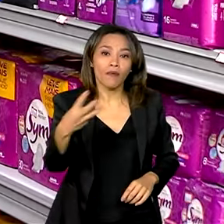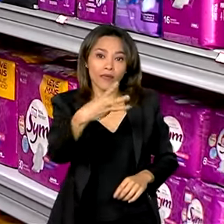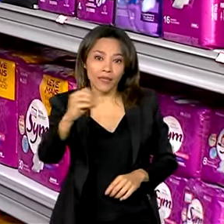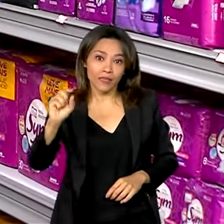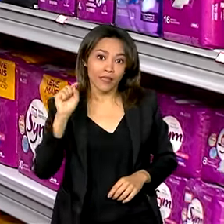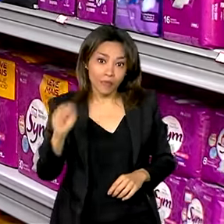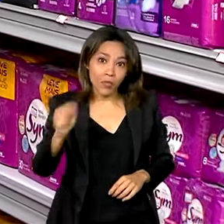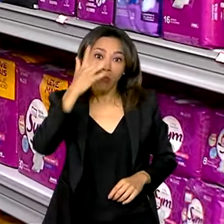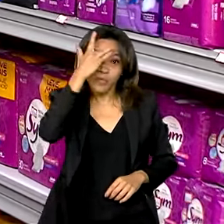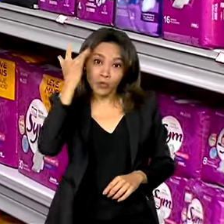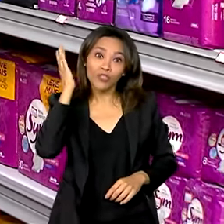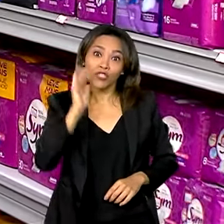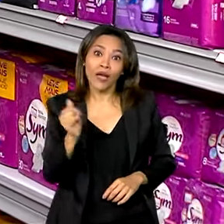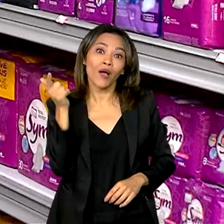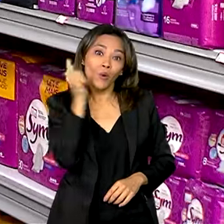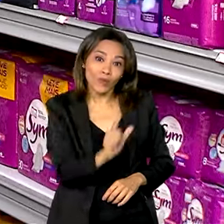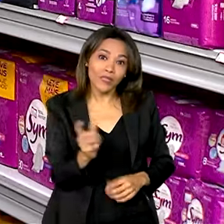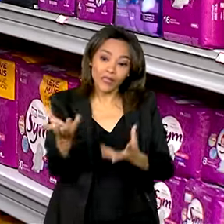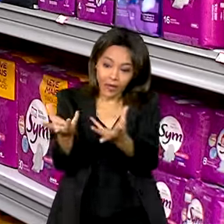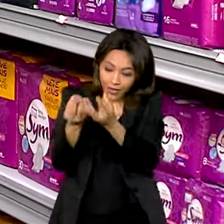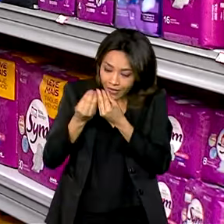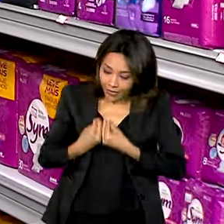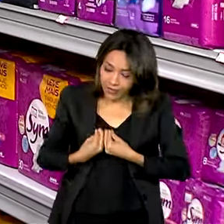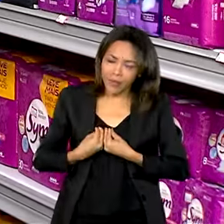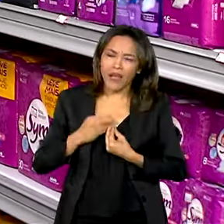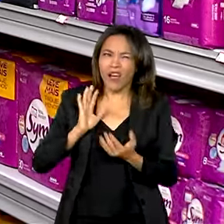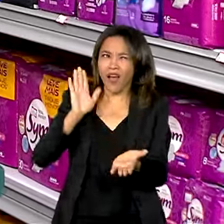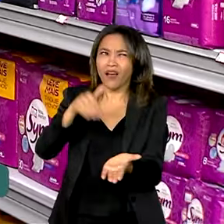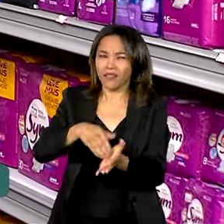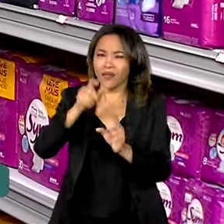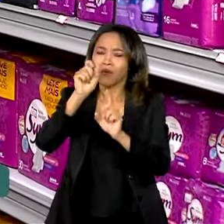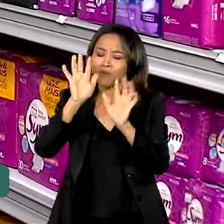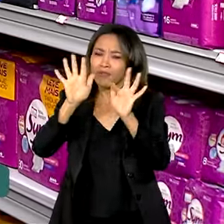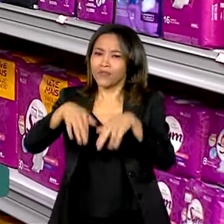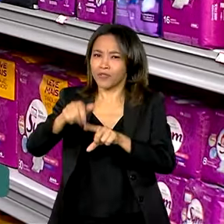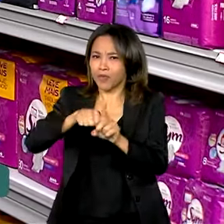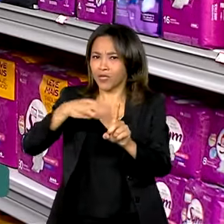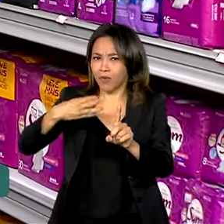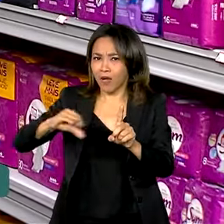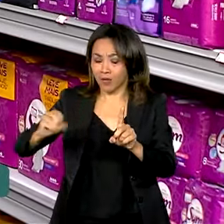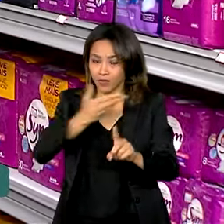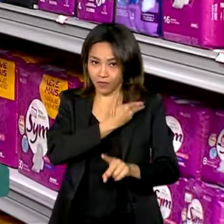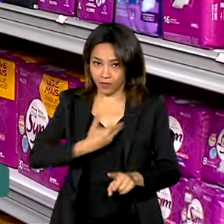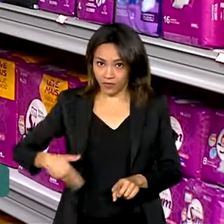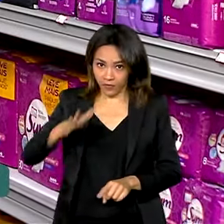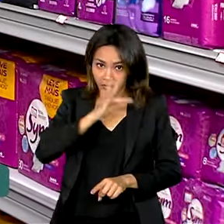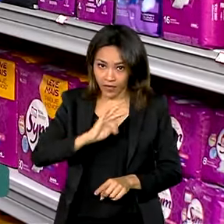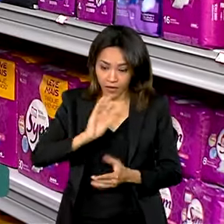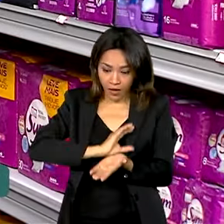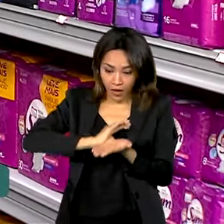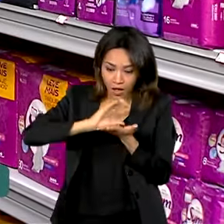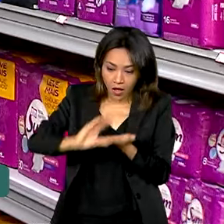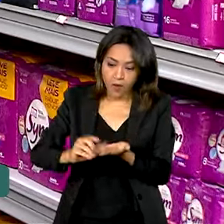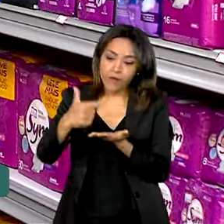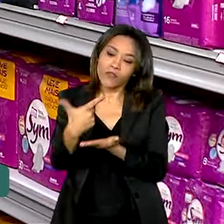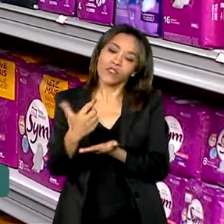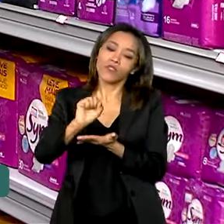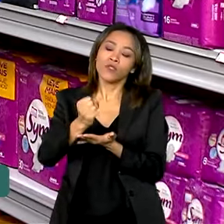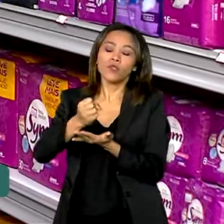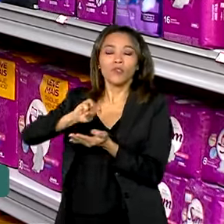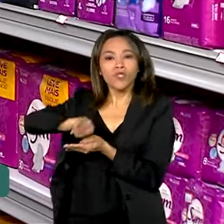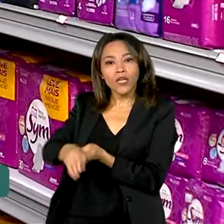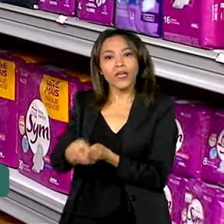1.300.000 pessoas foram beneficiadas. Até o final de março, o governo federal investiu cerca de R$ 28 milhões